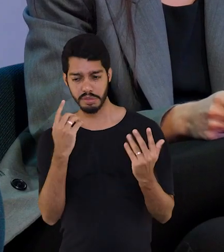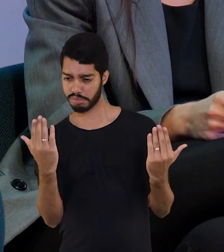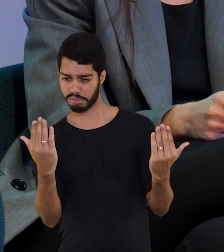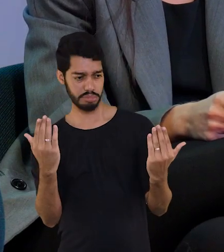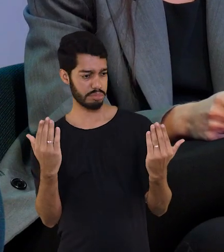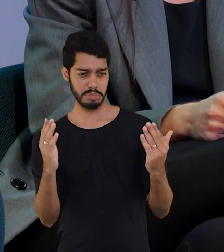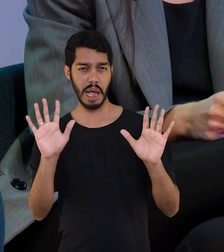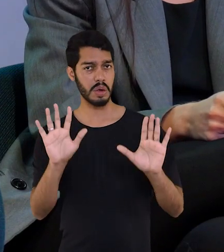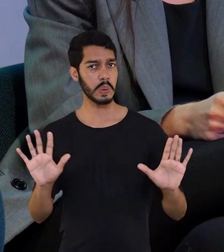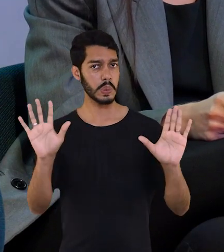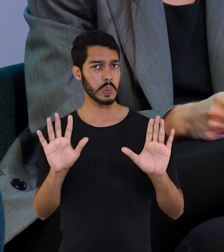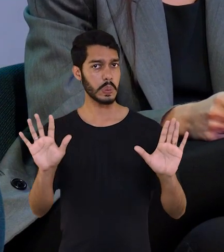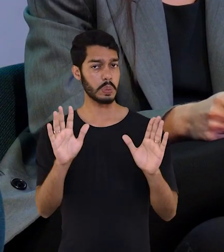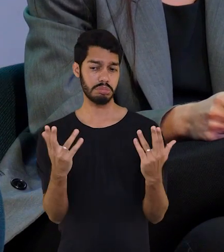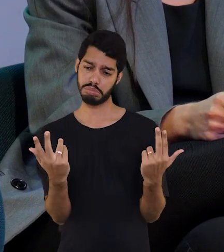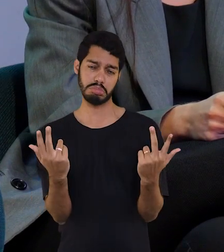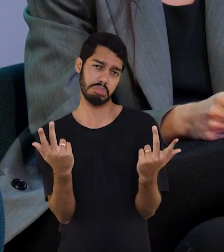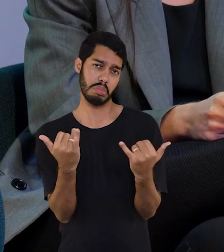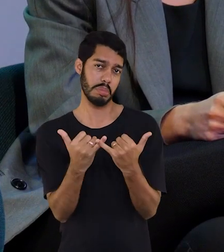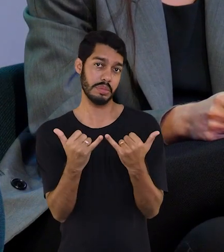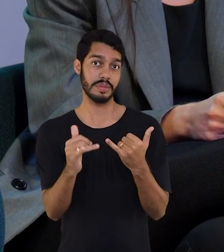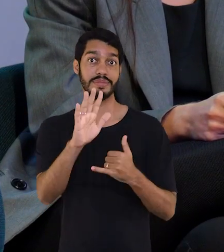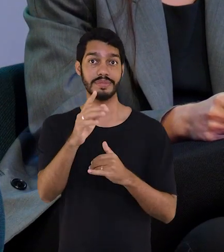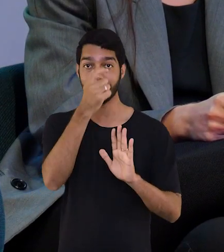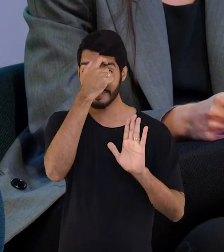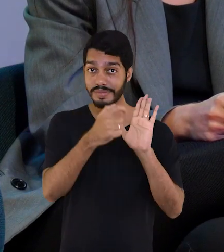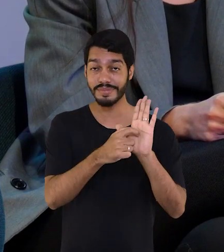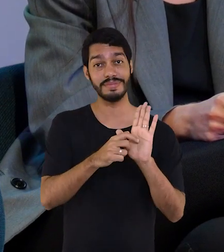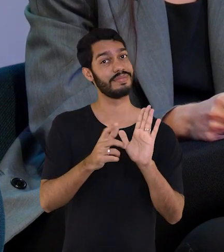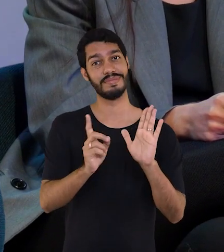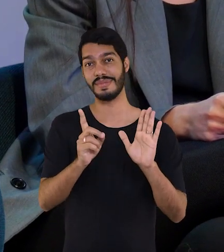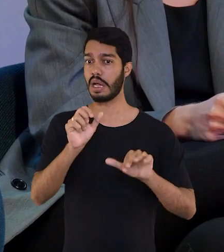Você bota, é parecido. Cara, inteligência artificial, todo ano a coisa está mudando. Então, acho